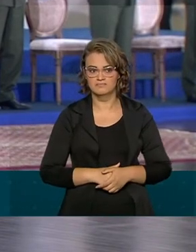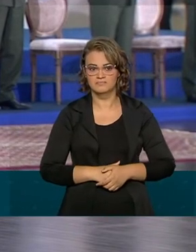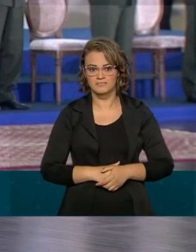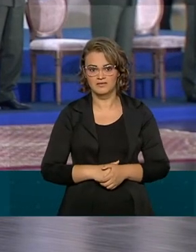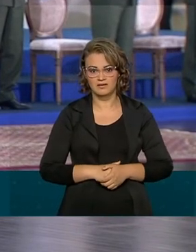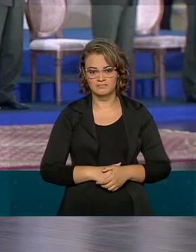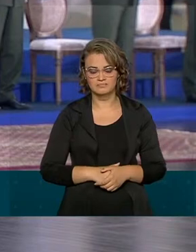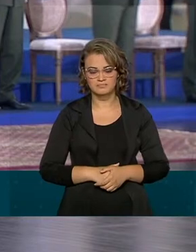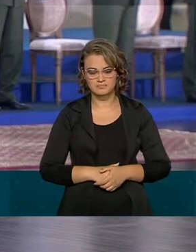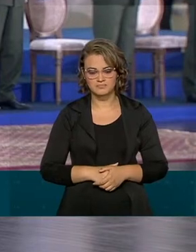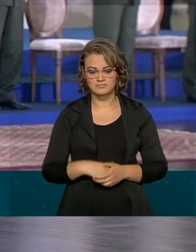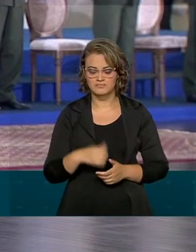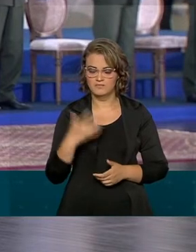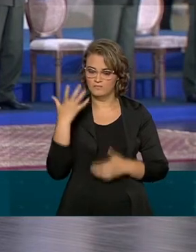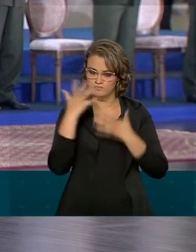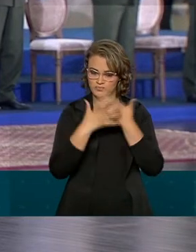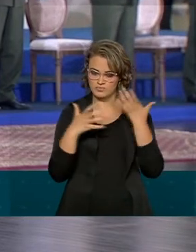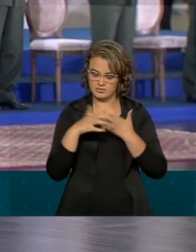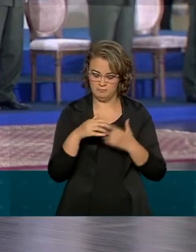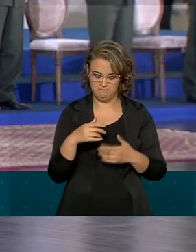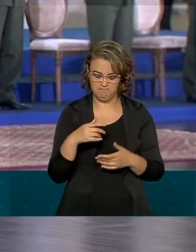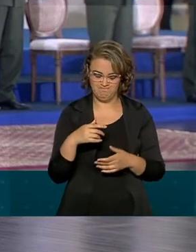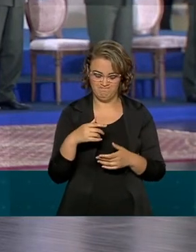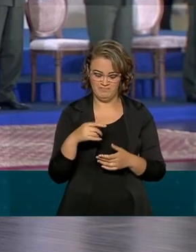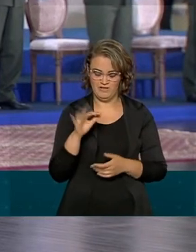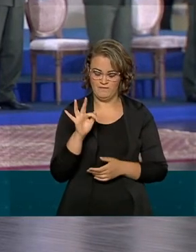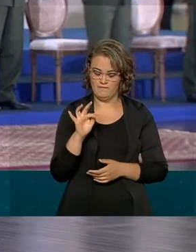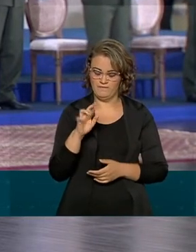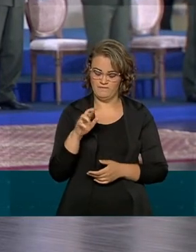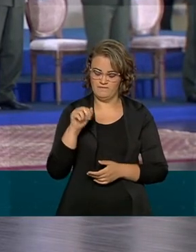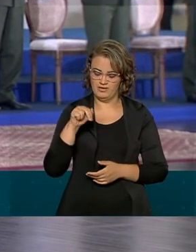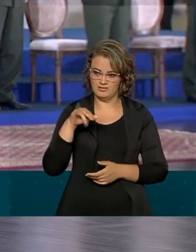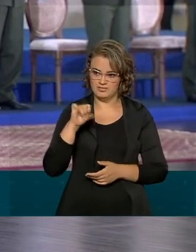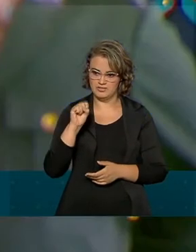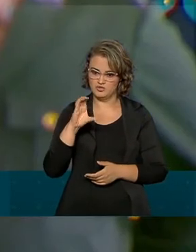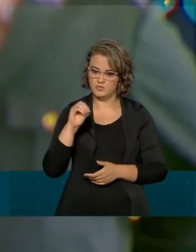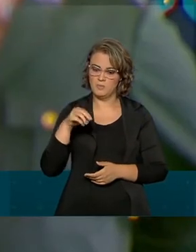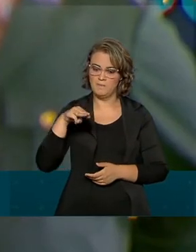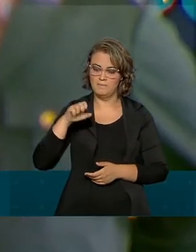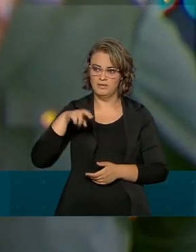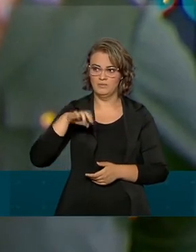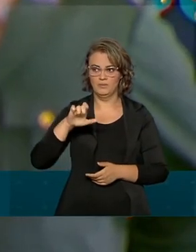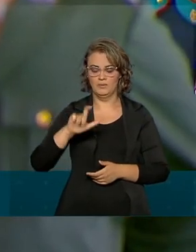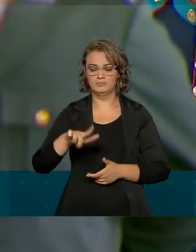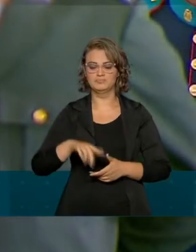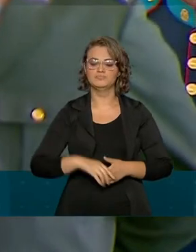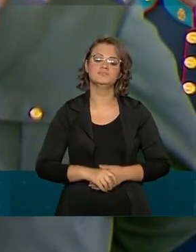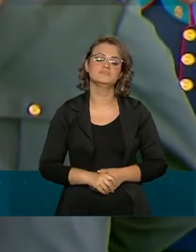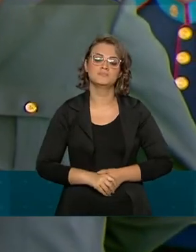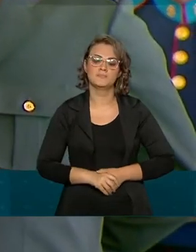Joaquim Osório Duque Estrada e música de Francisco Manuel da Silva e